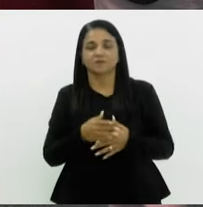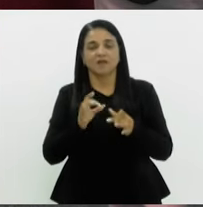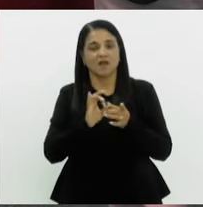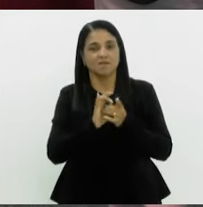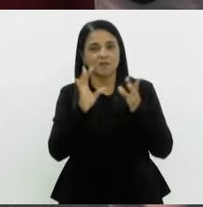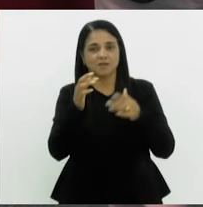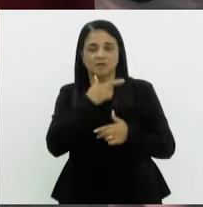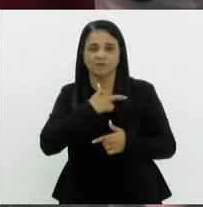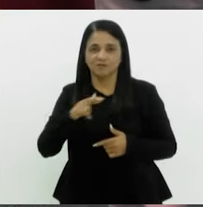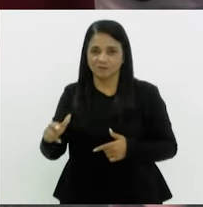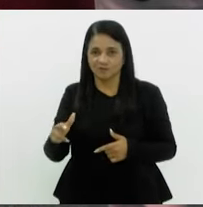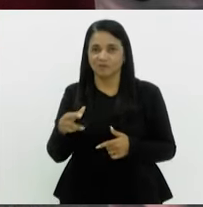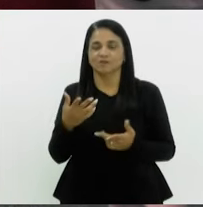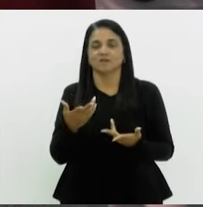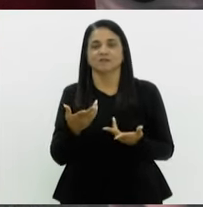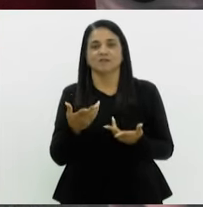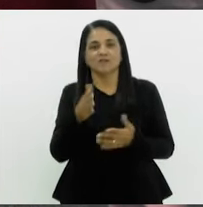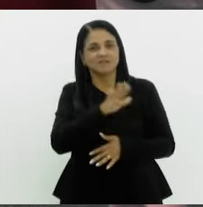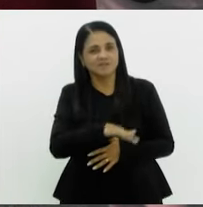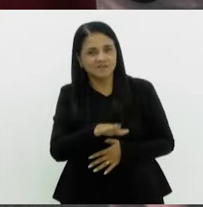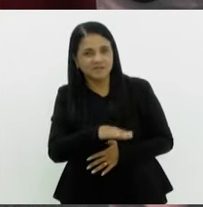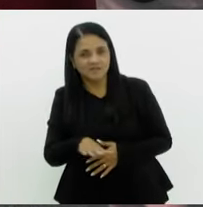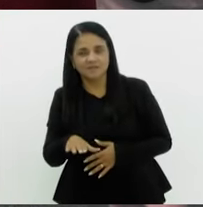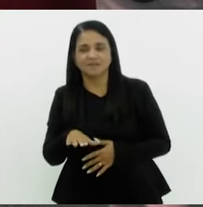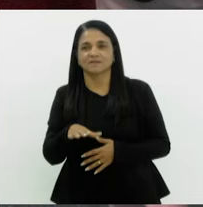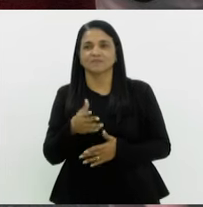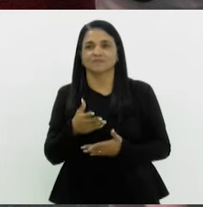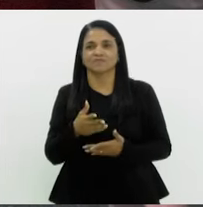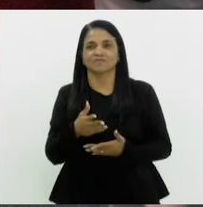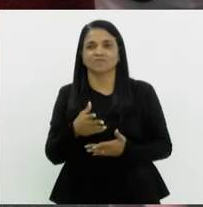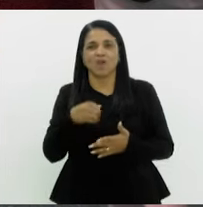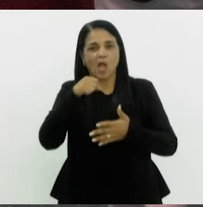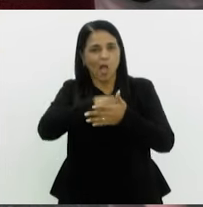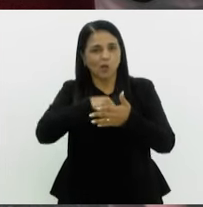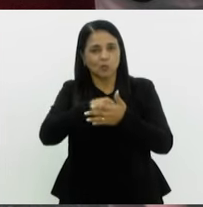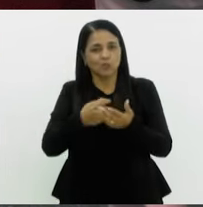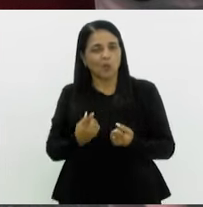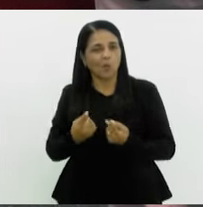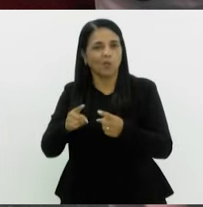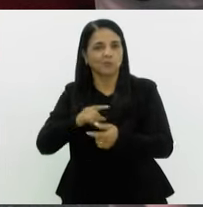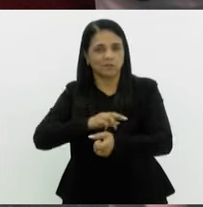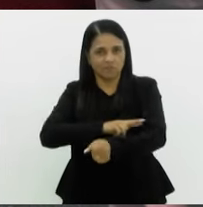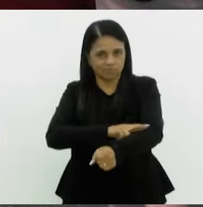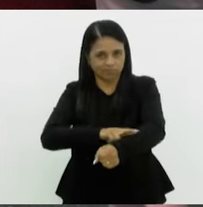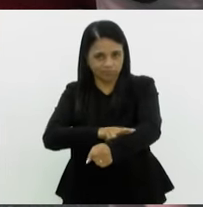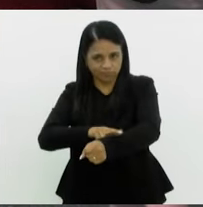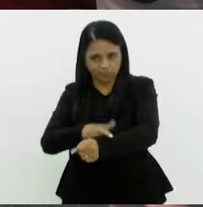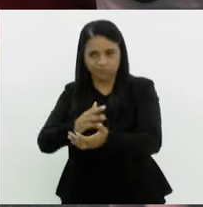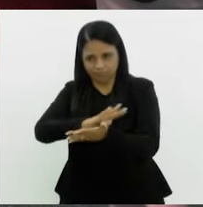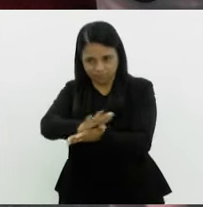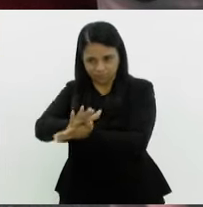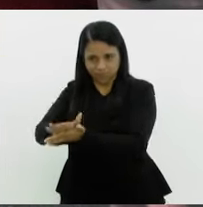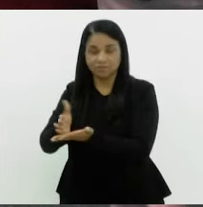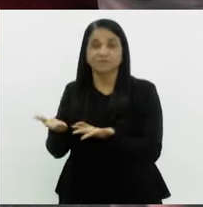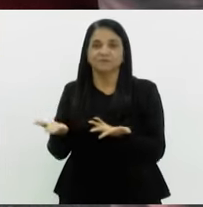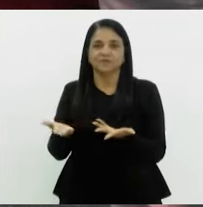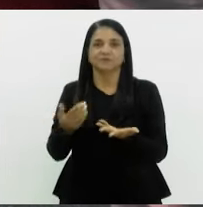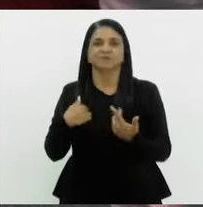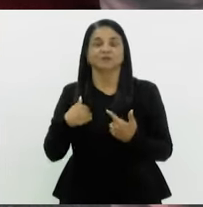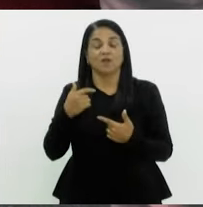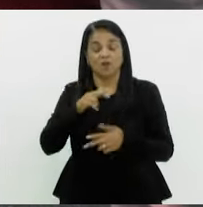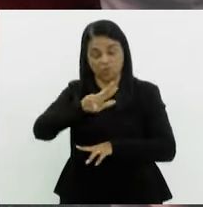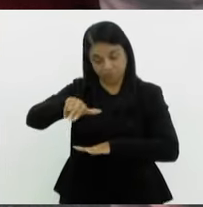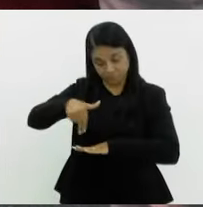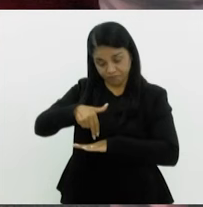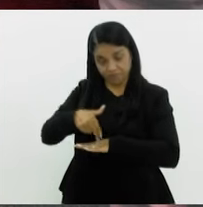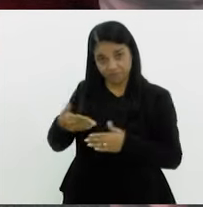liberdade religiosa, as crianças e a luta contra o racismo também. Tia Ju, olha, eu venho a esse plenário